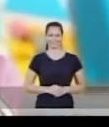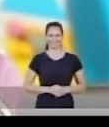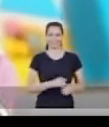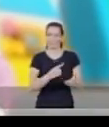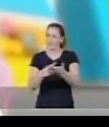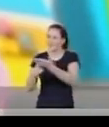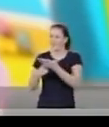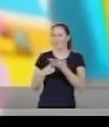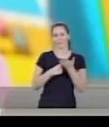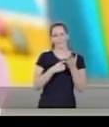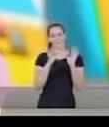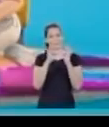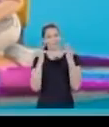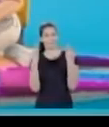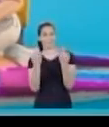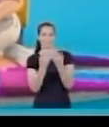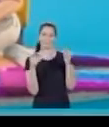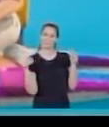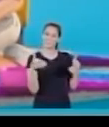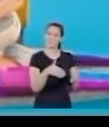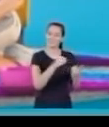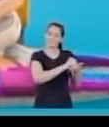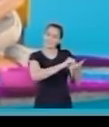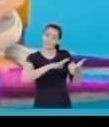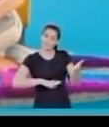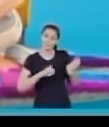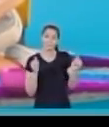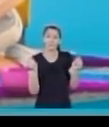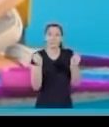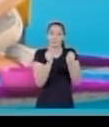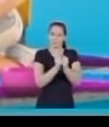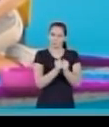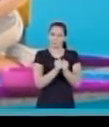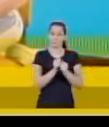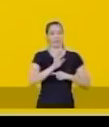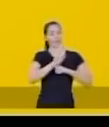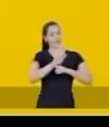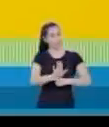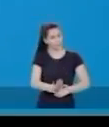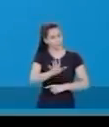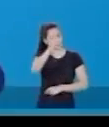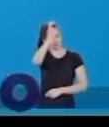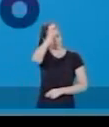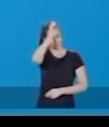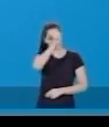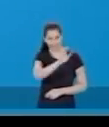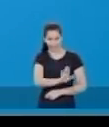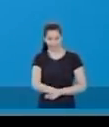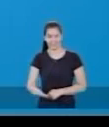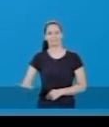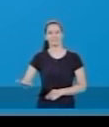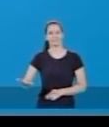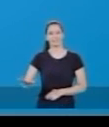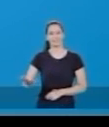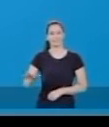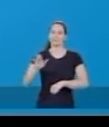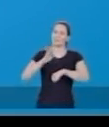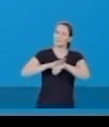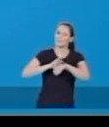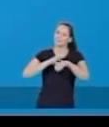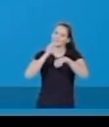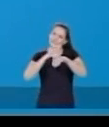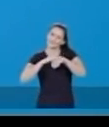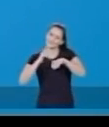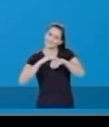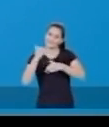nossas redes sociais. Convide todos de casa para fazerem essas atividades juntos. Elas ajudam no aprendizado das crianças e